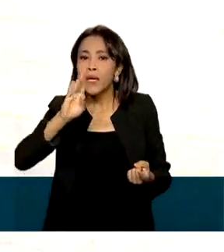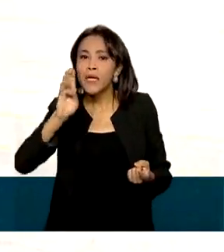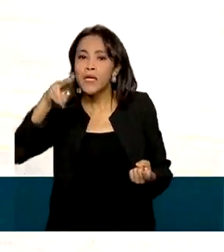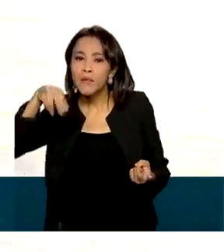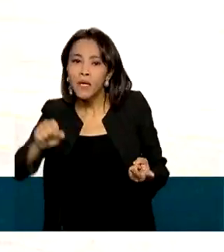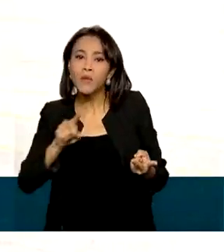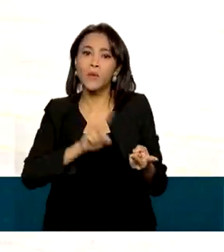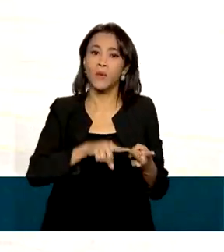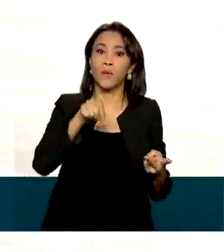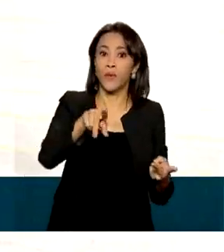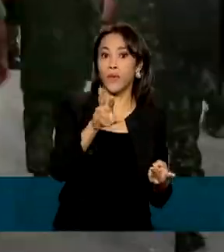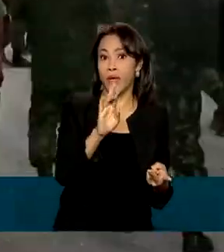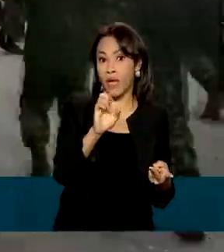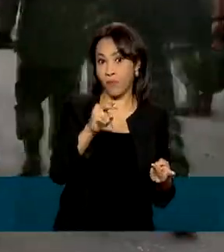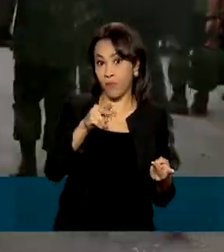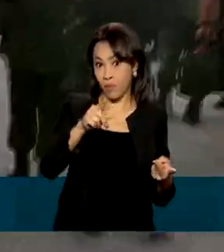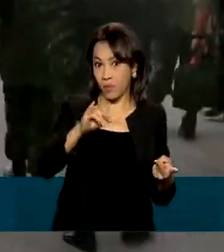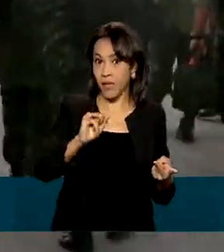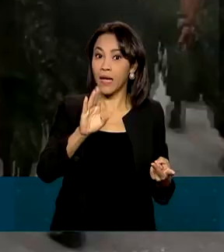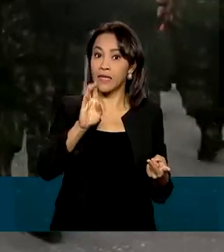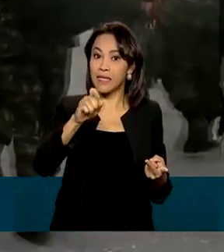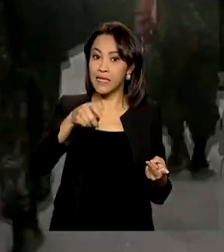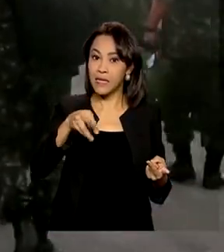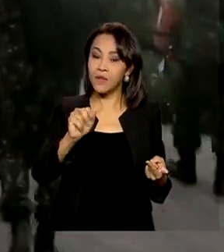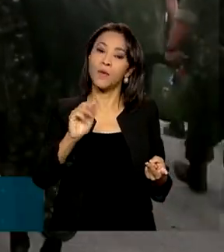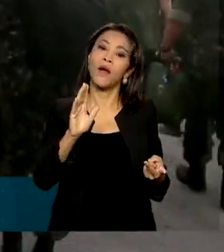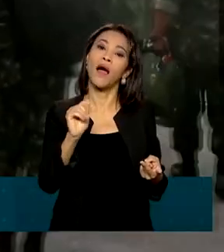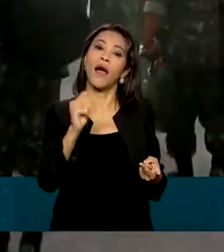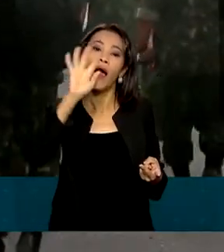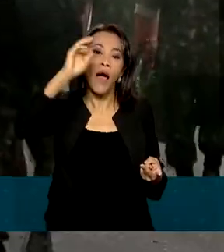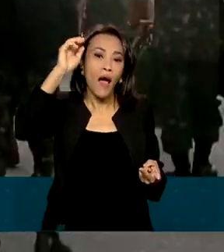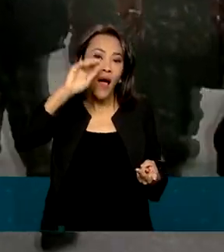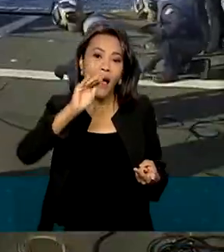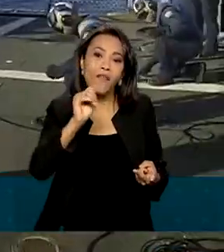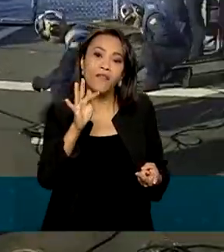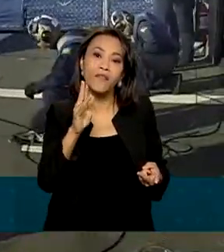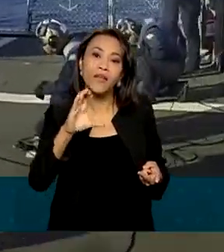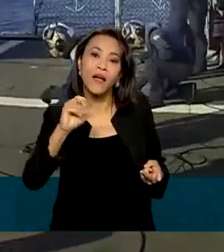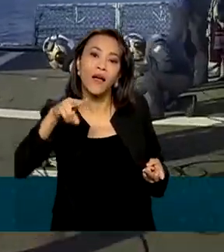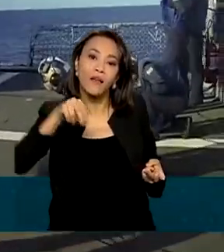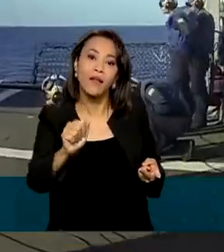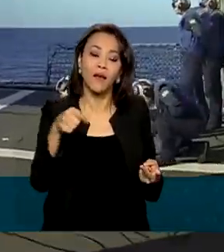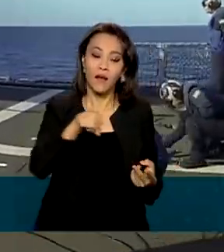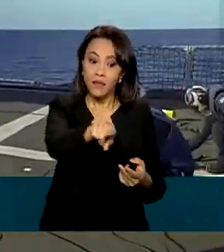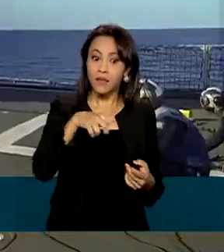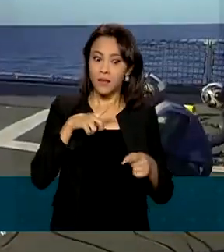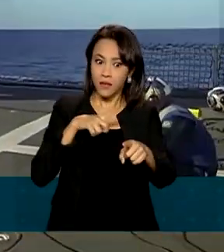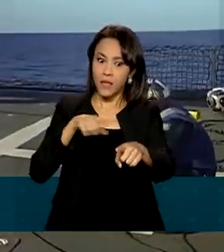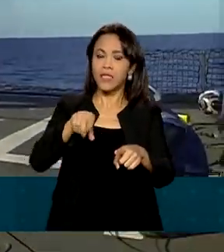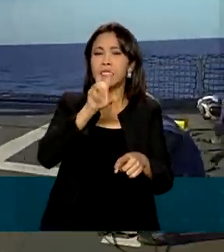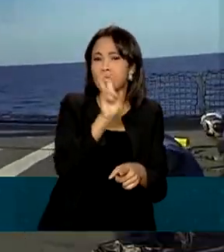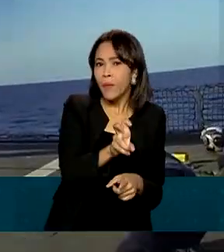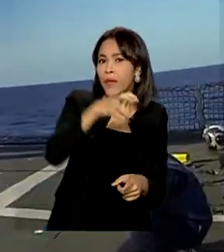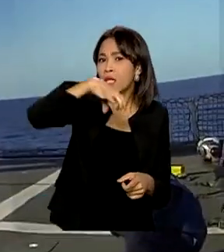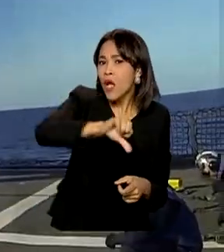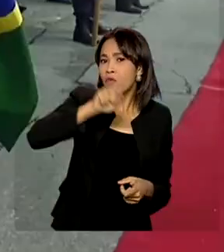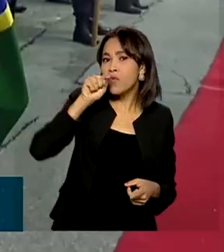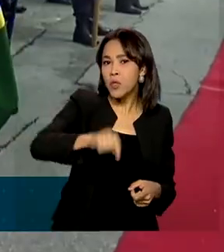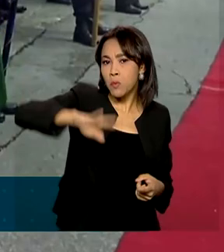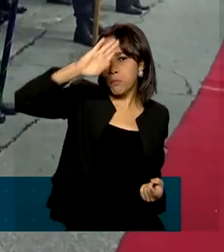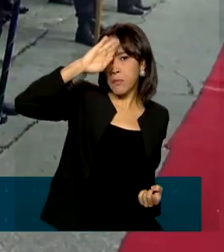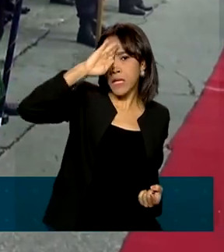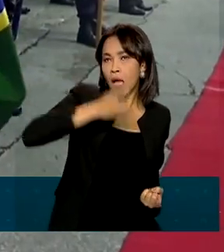república centro-africana o Brasil participou até agora de 60 missões de paz com e 9 mil